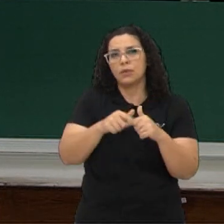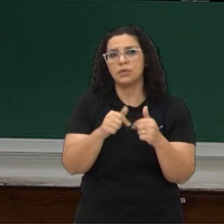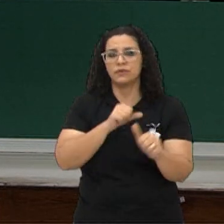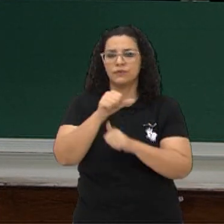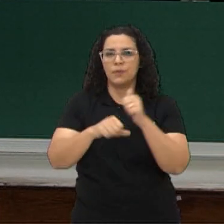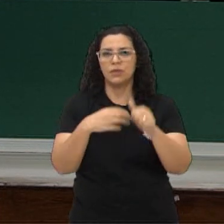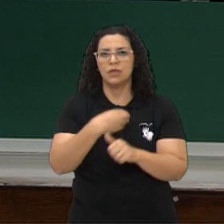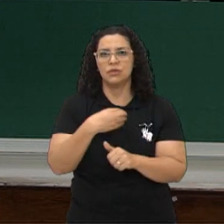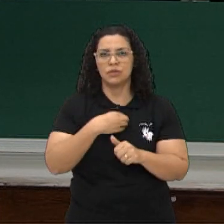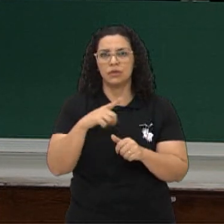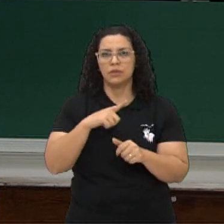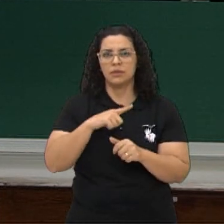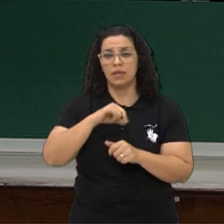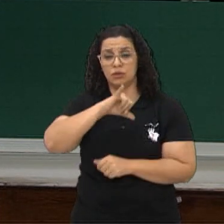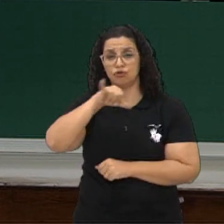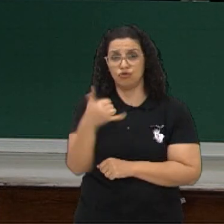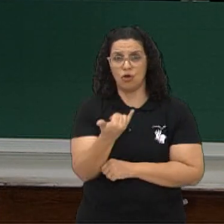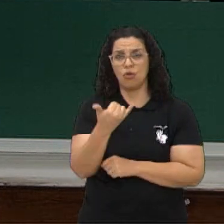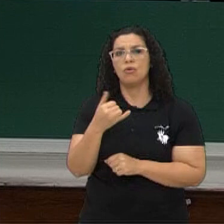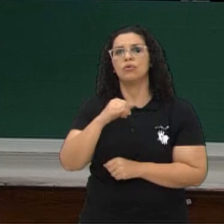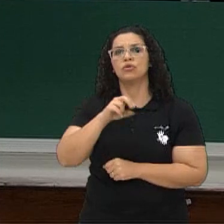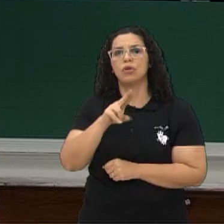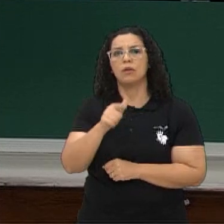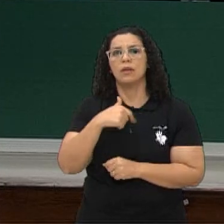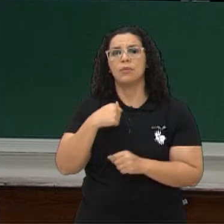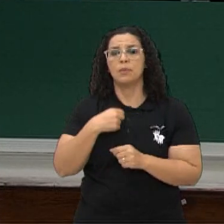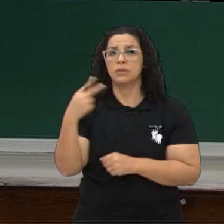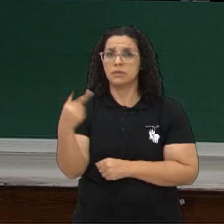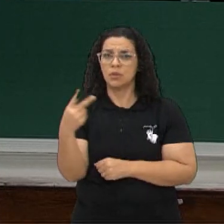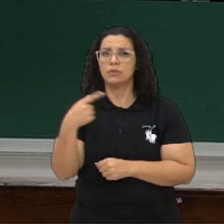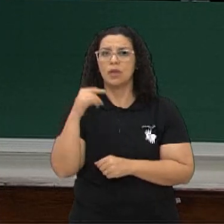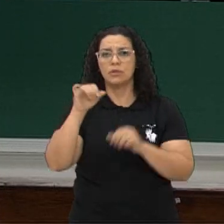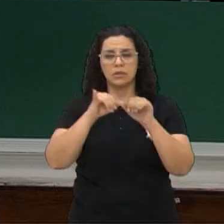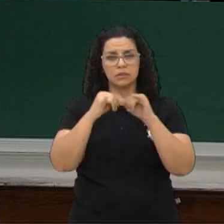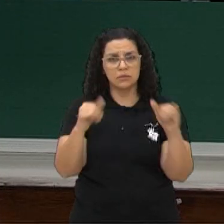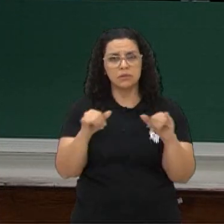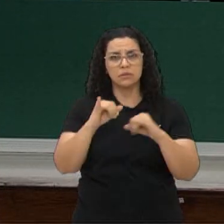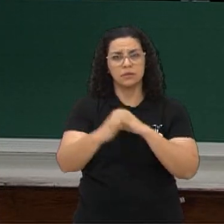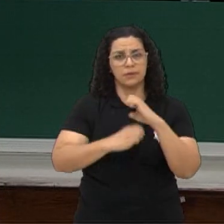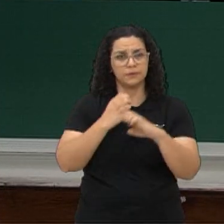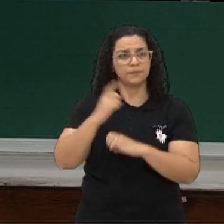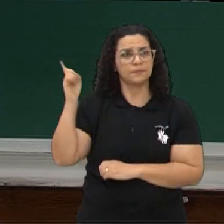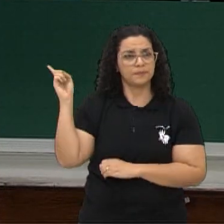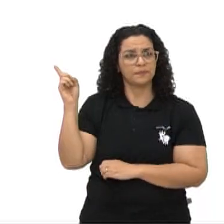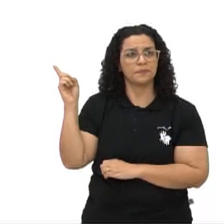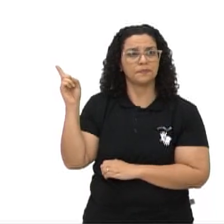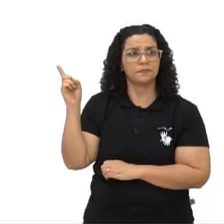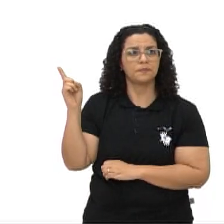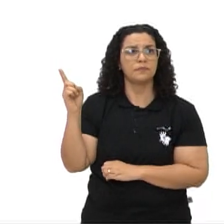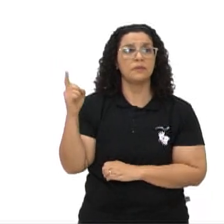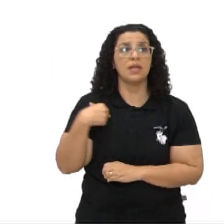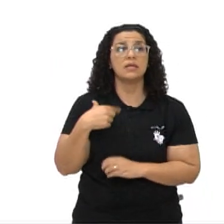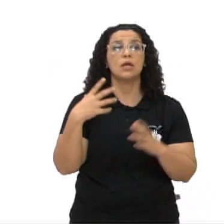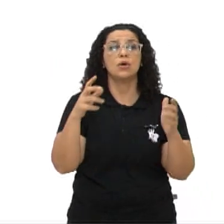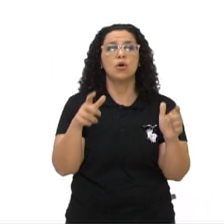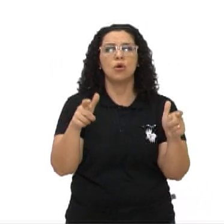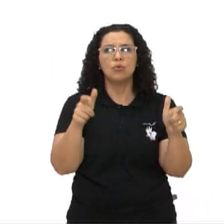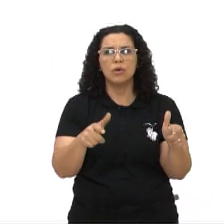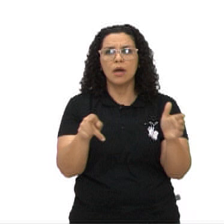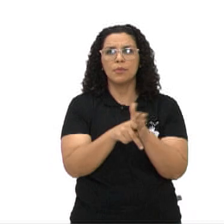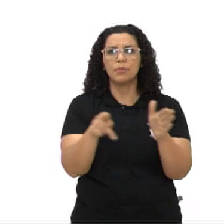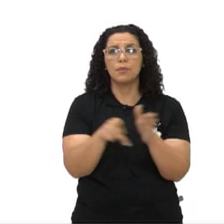efeito Joule, das reações secundárias que acontecem durante o processo da eletrólise ígnea. E aí, esse aqui seria a